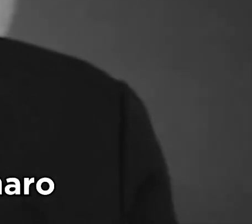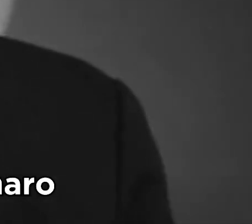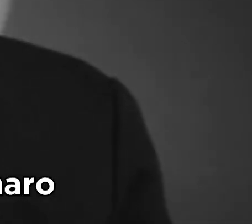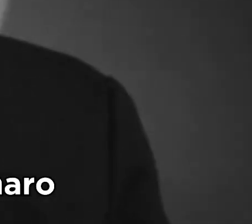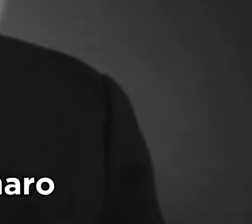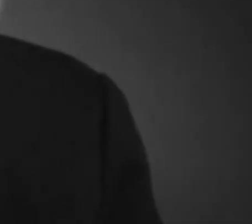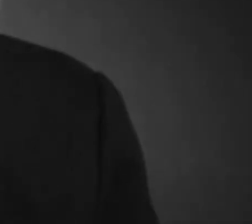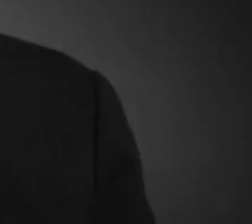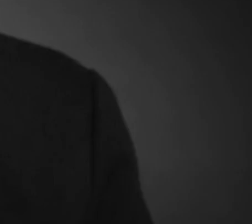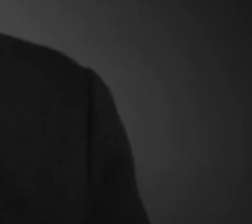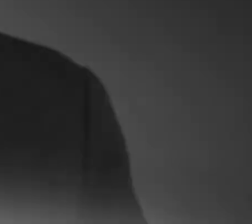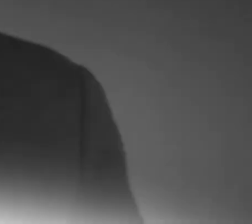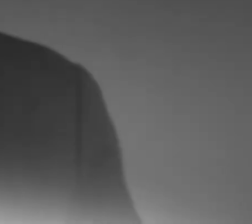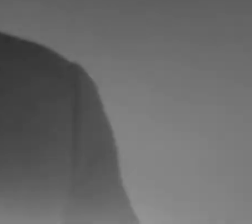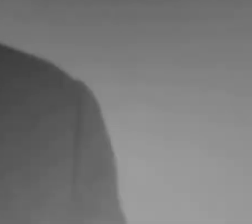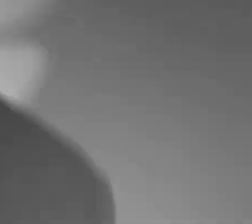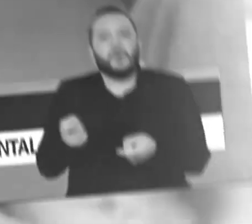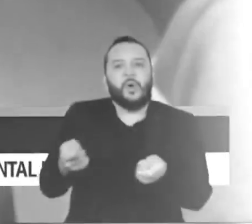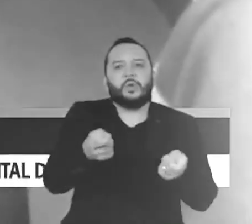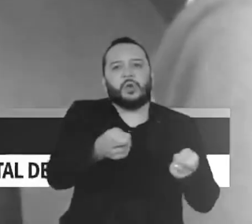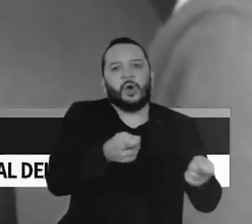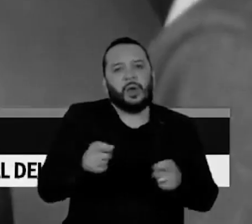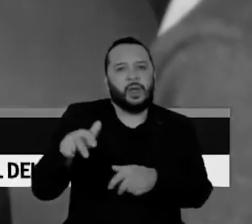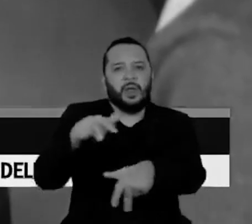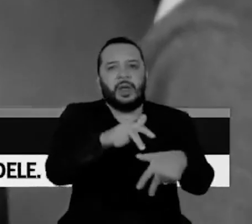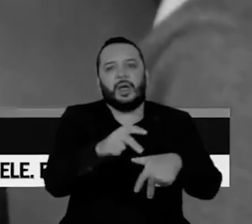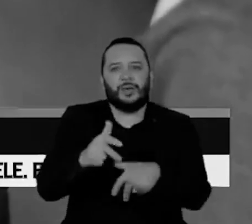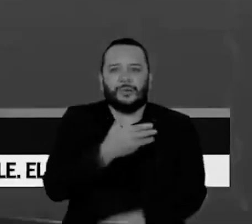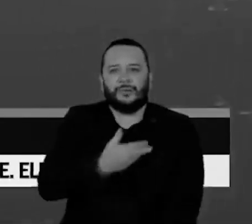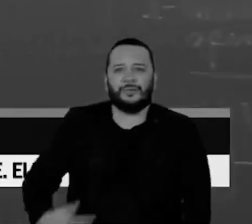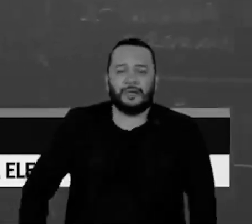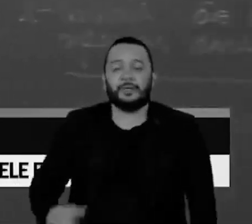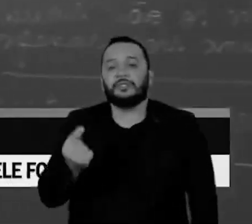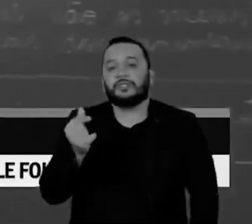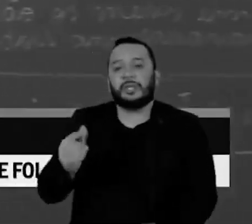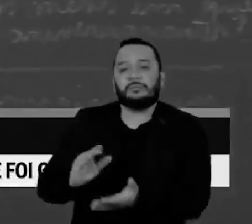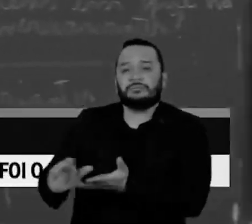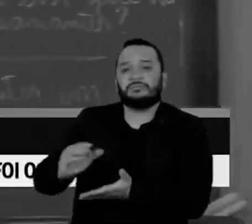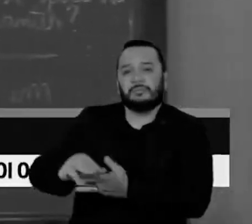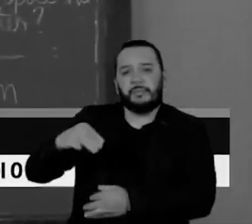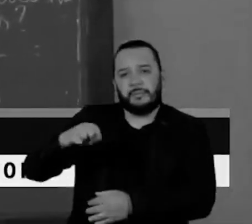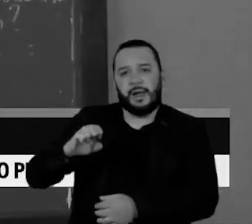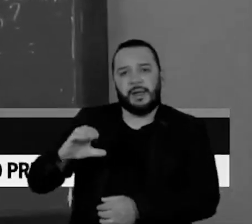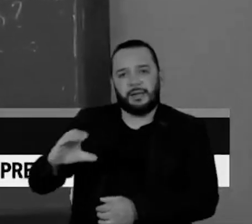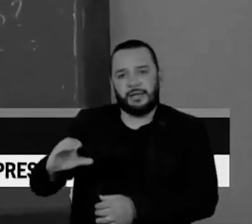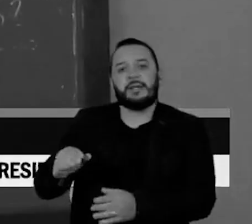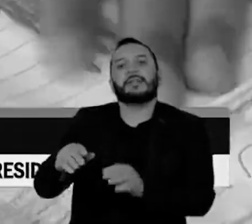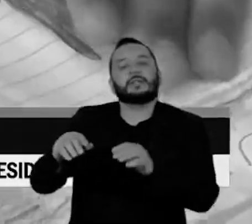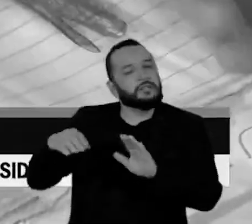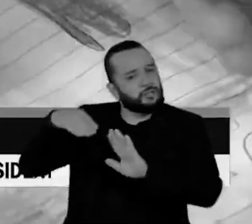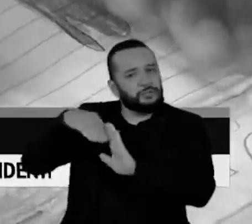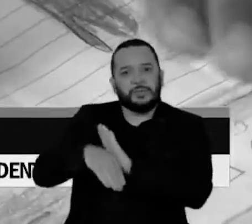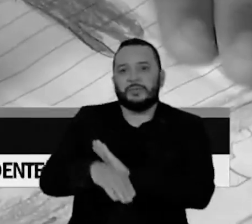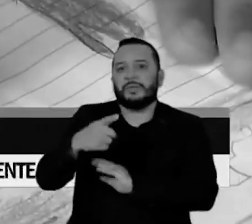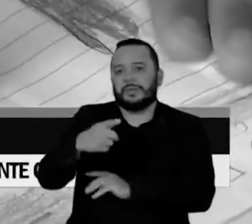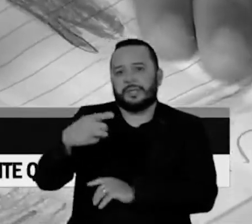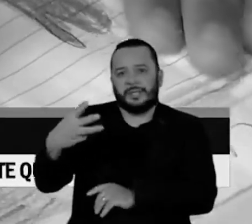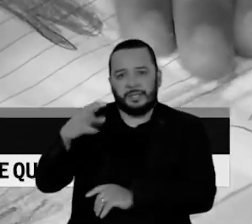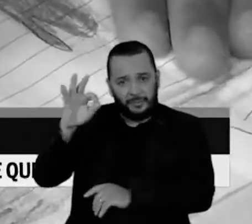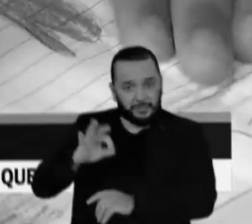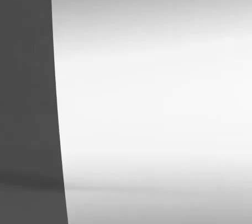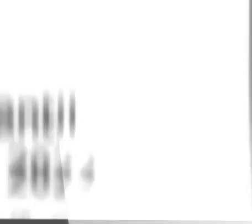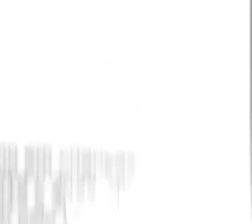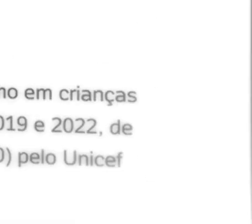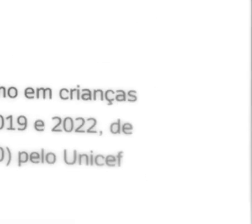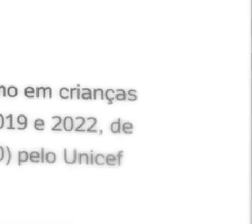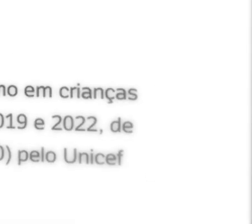legado de Bolsonaro na educação. As verbas para o MEC caíram pelo menos 13%, mesmo com o aumento da arrecadação